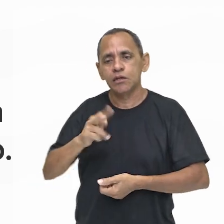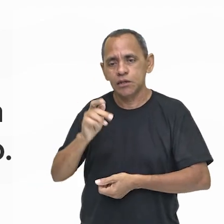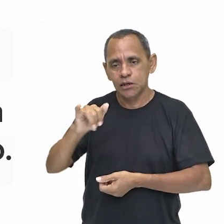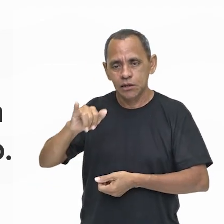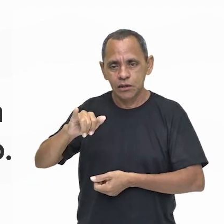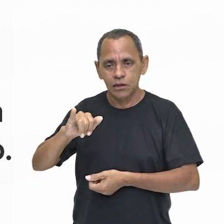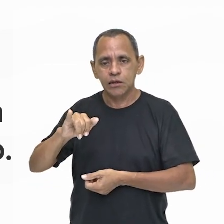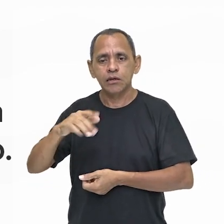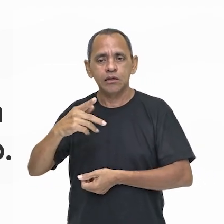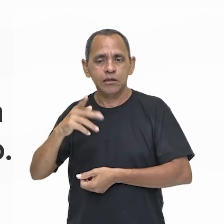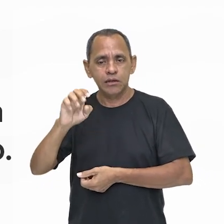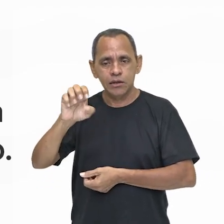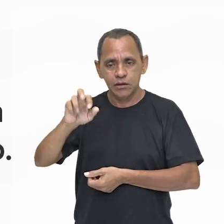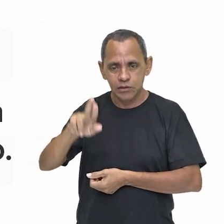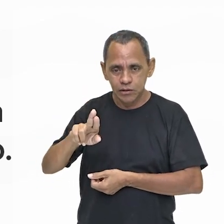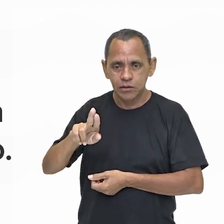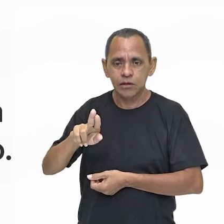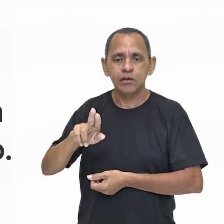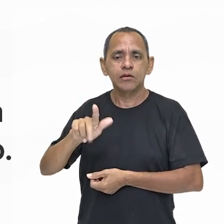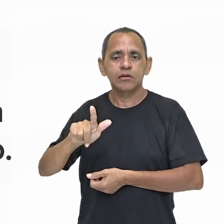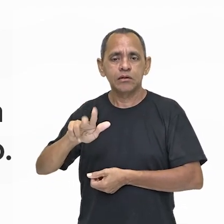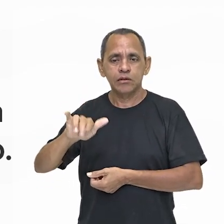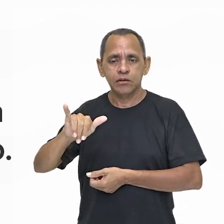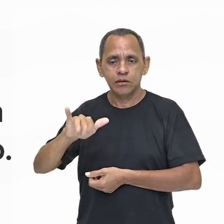hiperglicemia. Então, quando vocês virem esse termo aí,